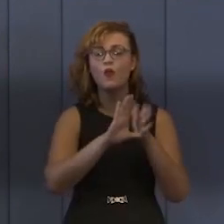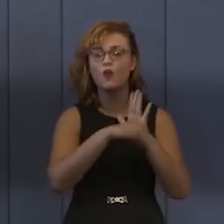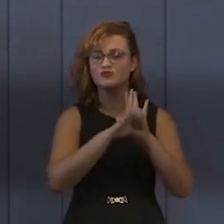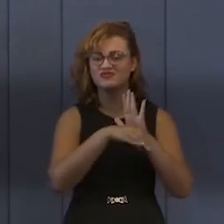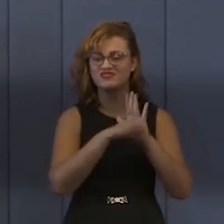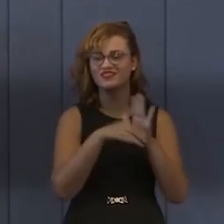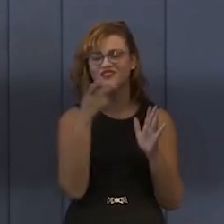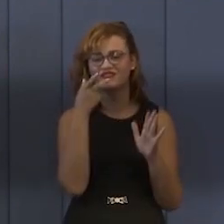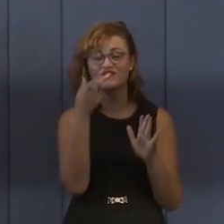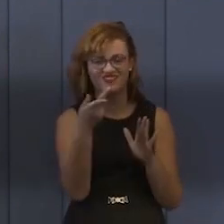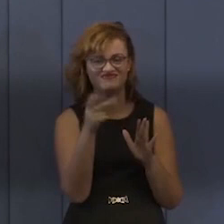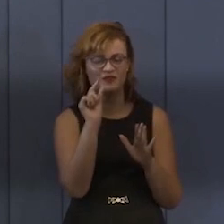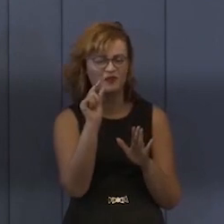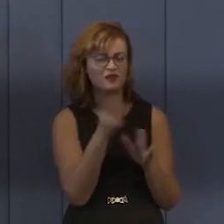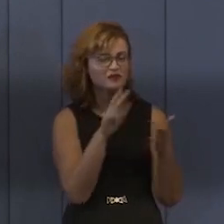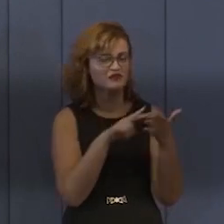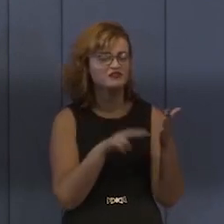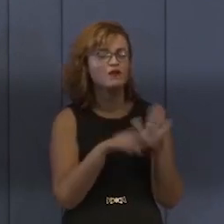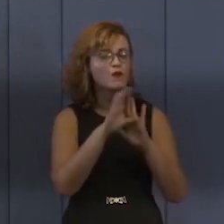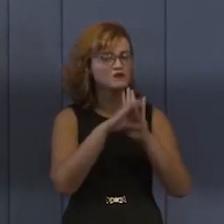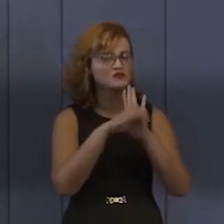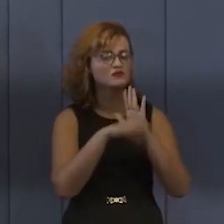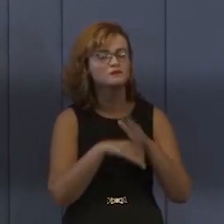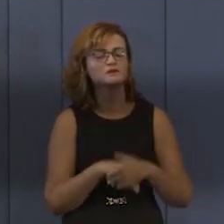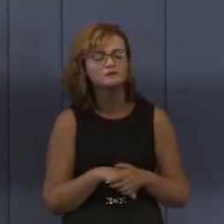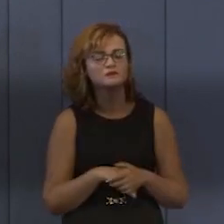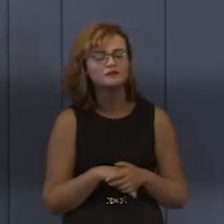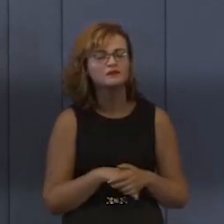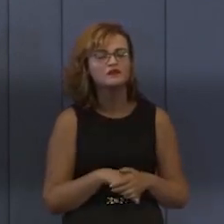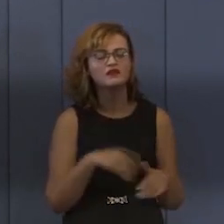Eu vou puxar mais uma questão conceitual da obra aqui. Spoiler,